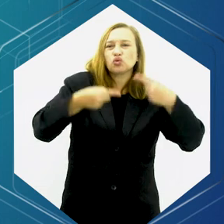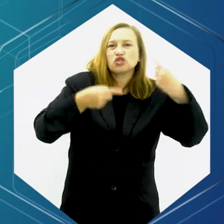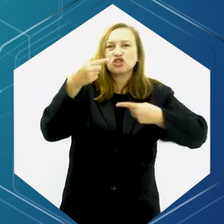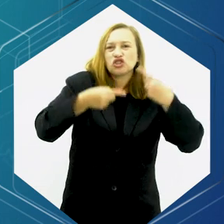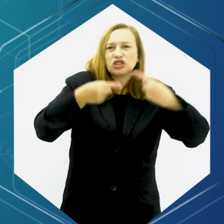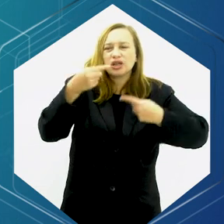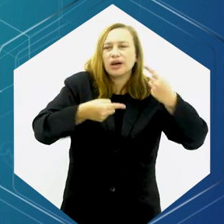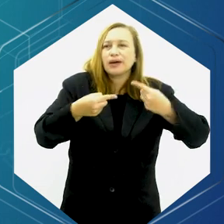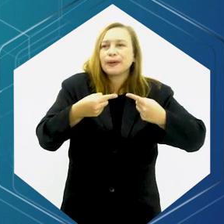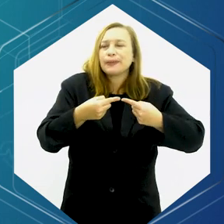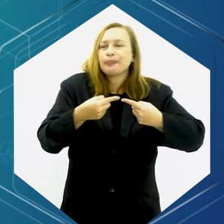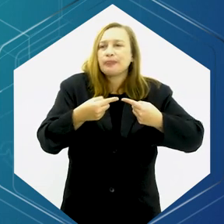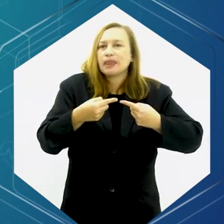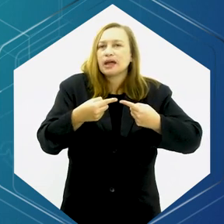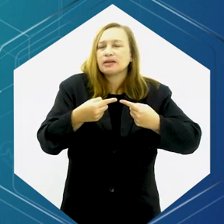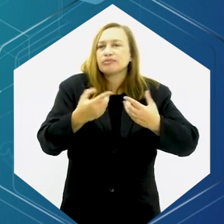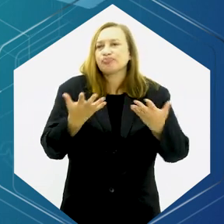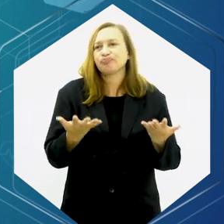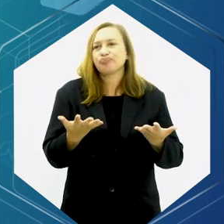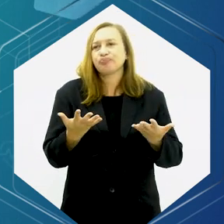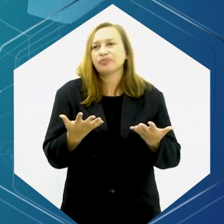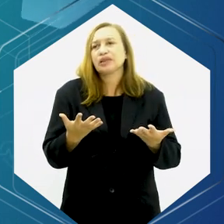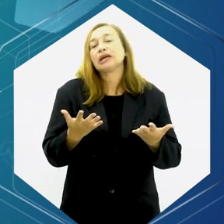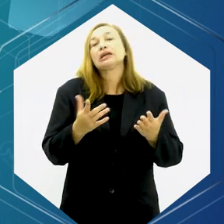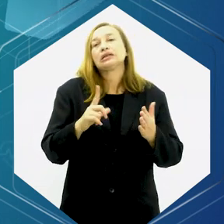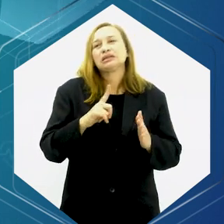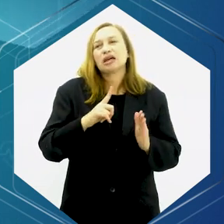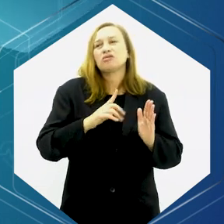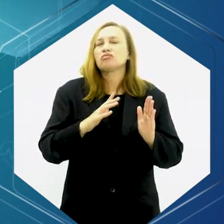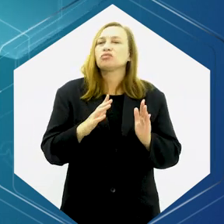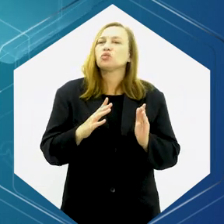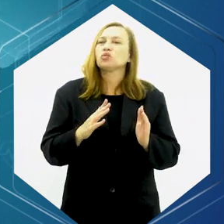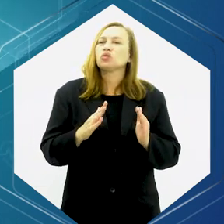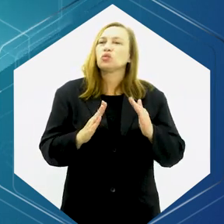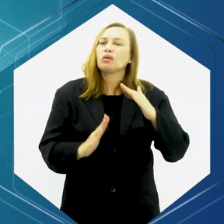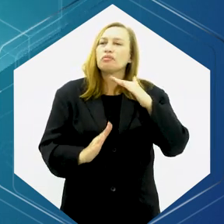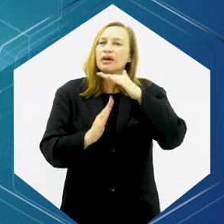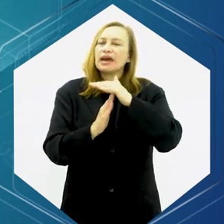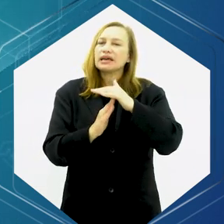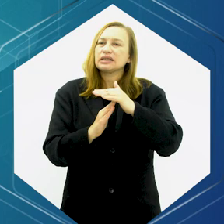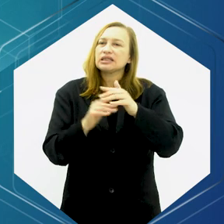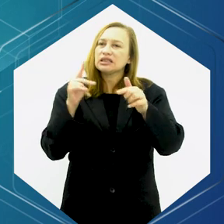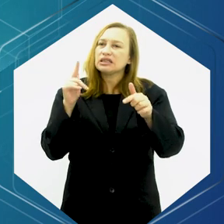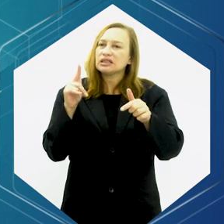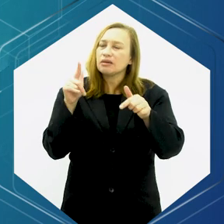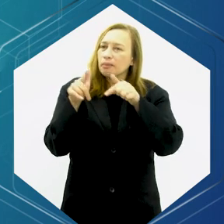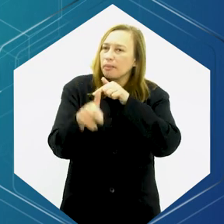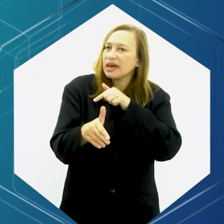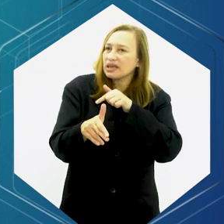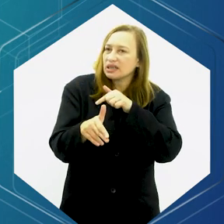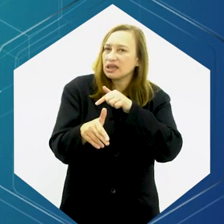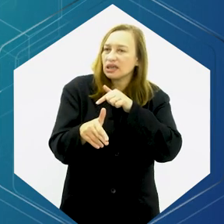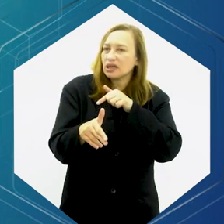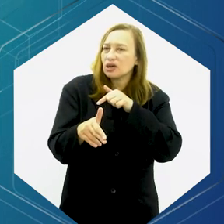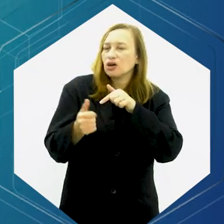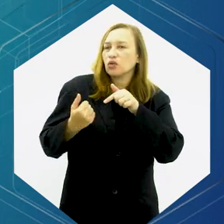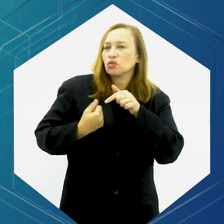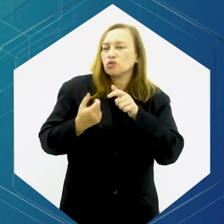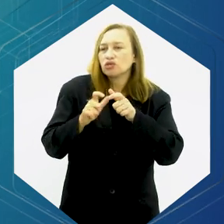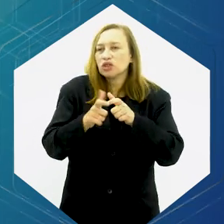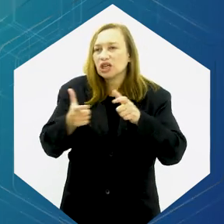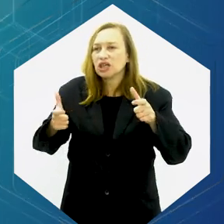ela é bastante discutida né e assim há uma meta né é de deter a